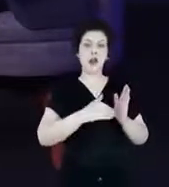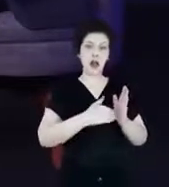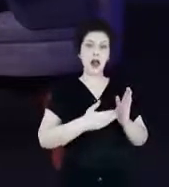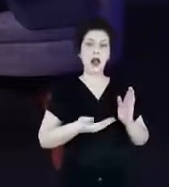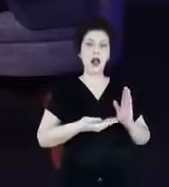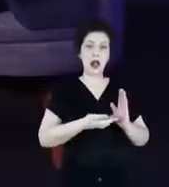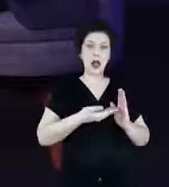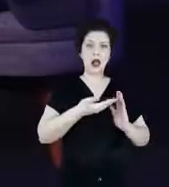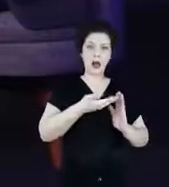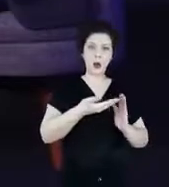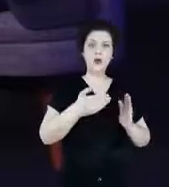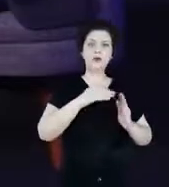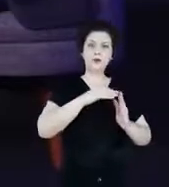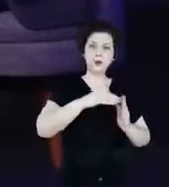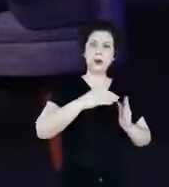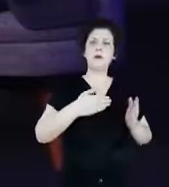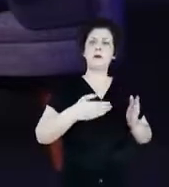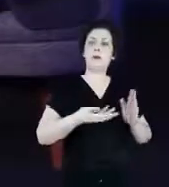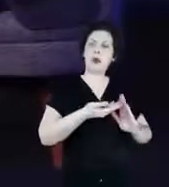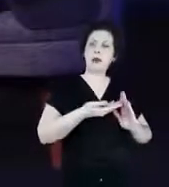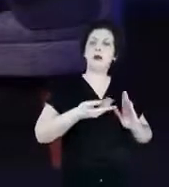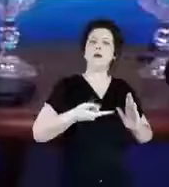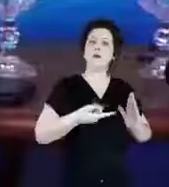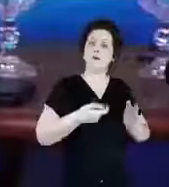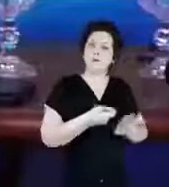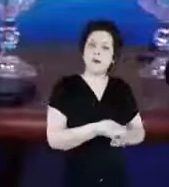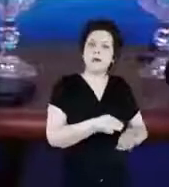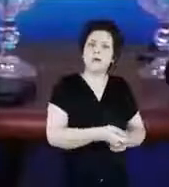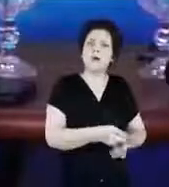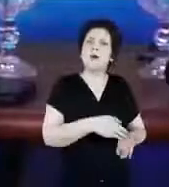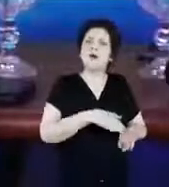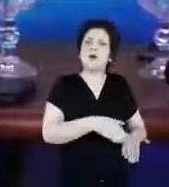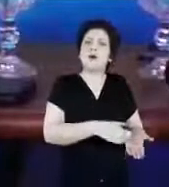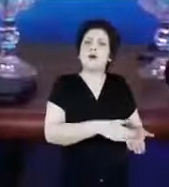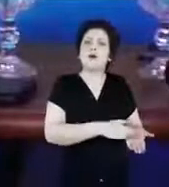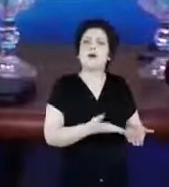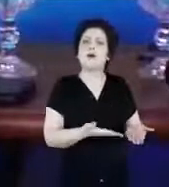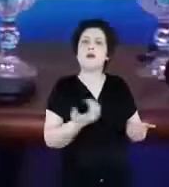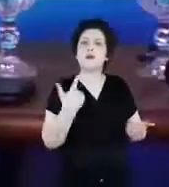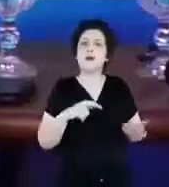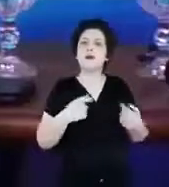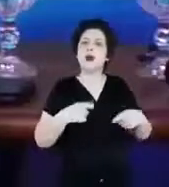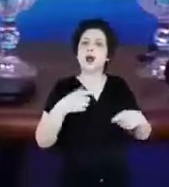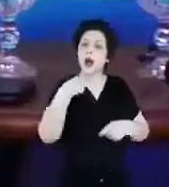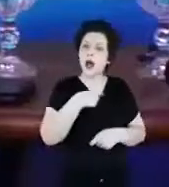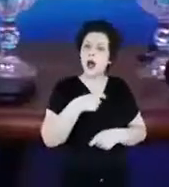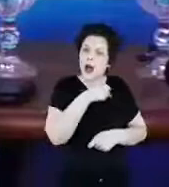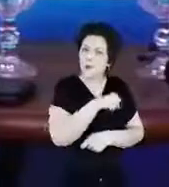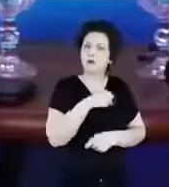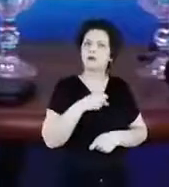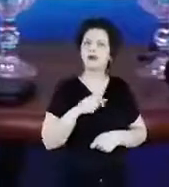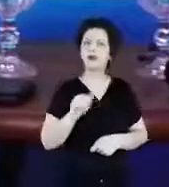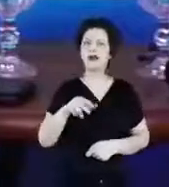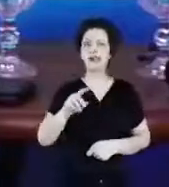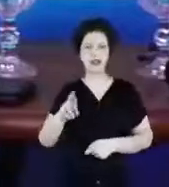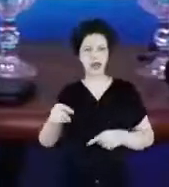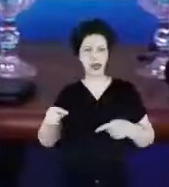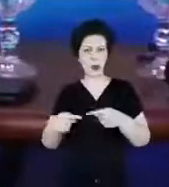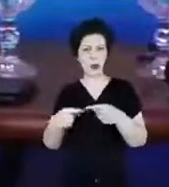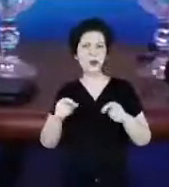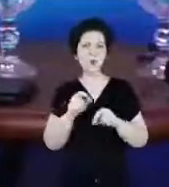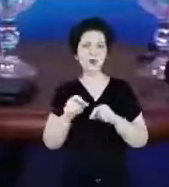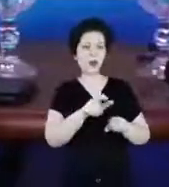para agilizar. É uma forma de democratizar, né, e vai de encontro àquilo que o André colocou com relação aos